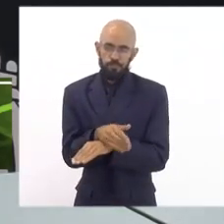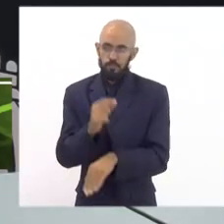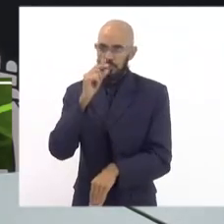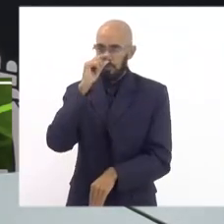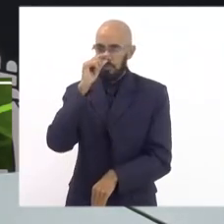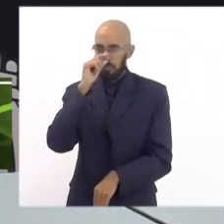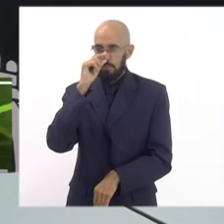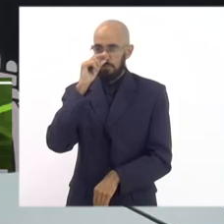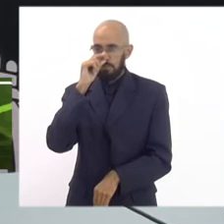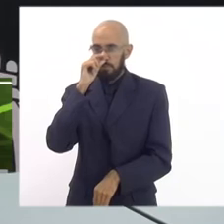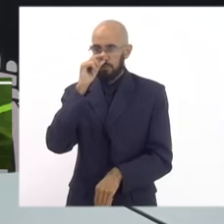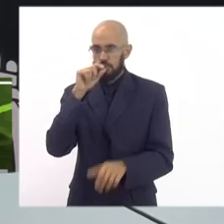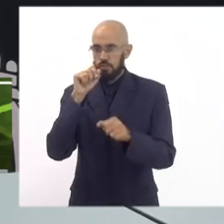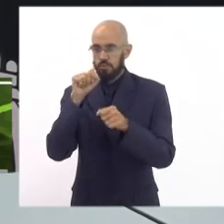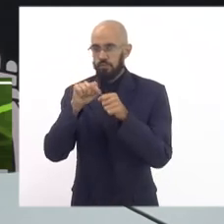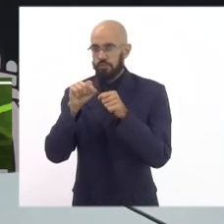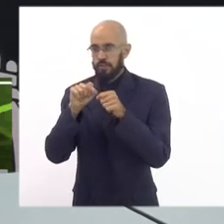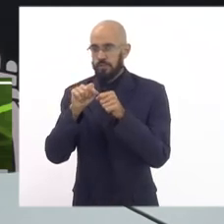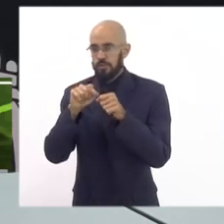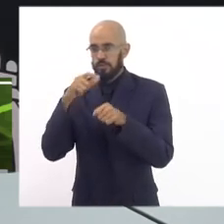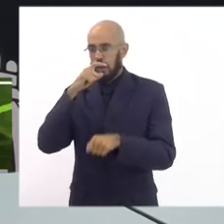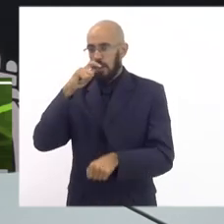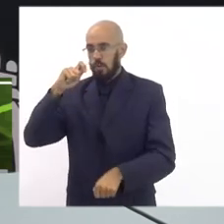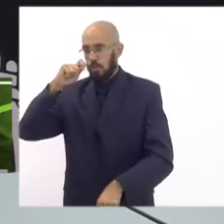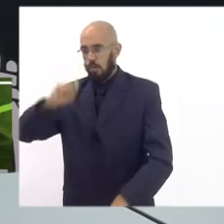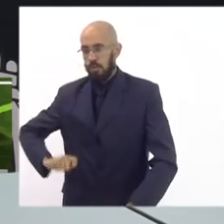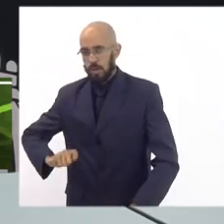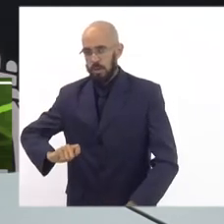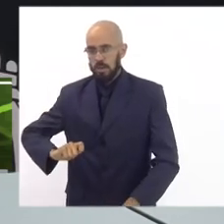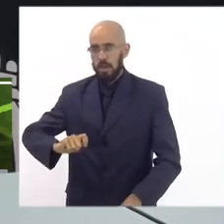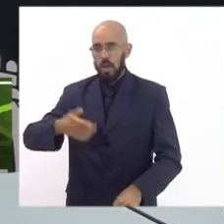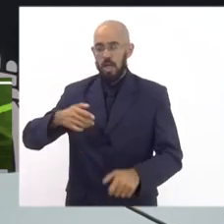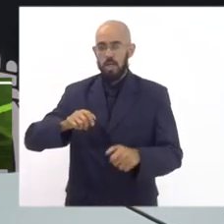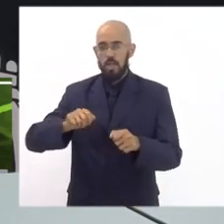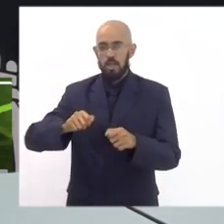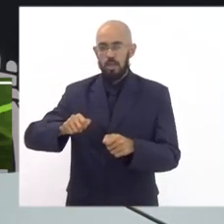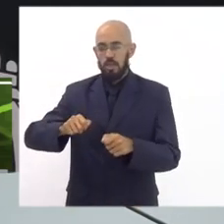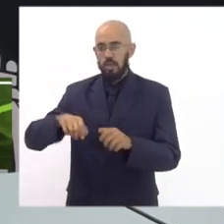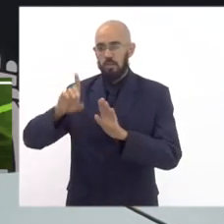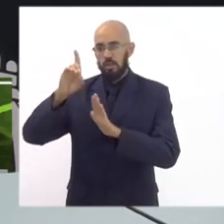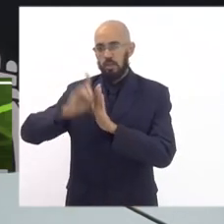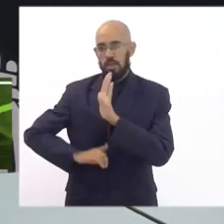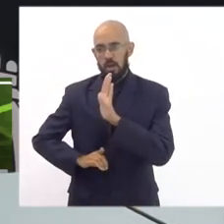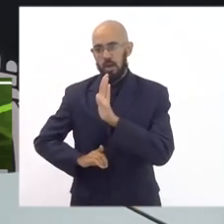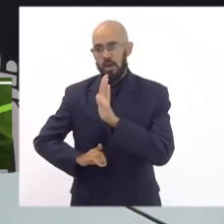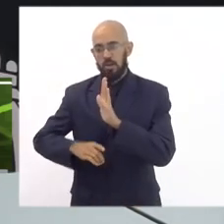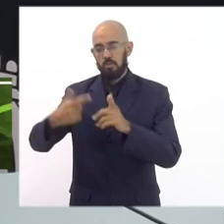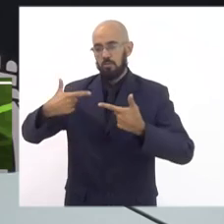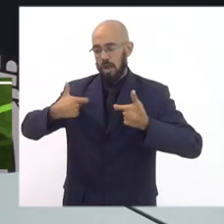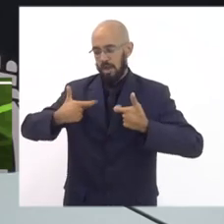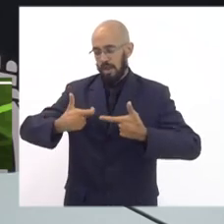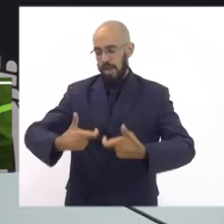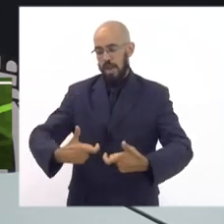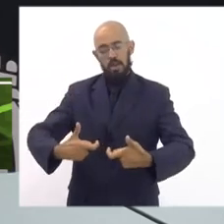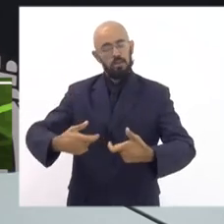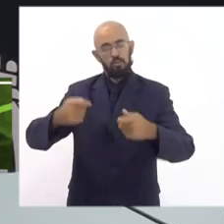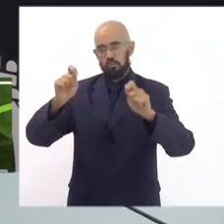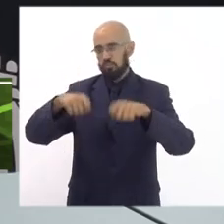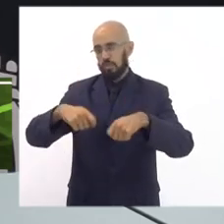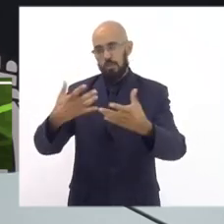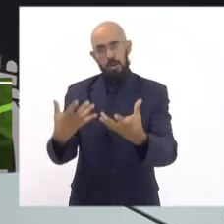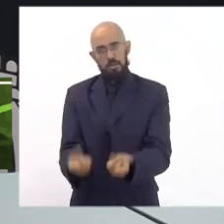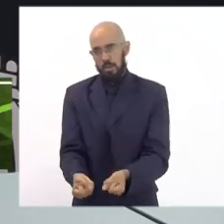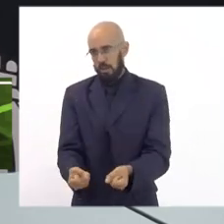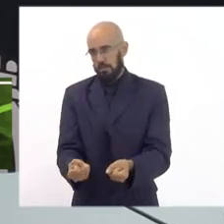fez na Ucrânia, declarando e fazendo uma guerra inaceitável. E os